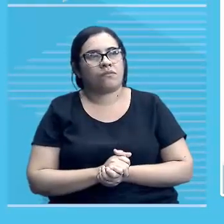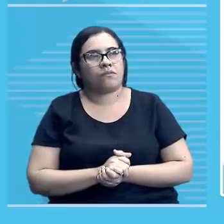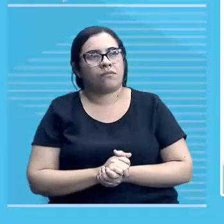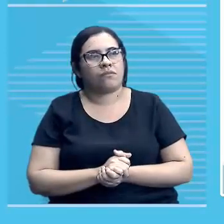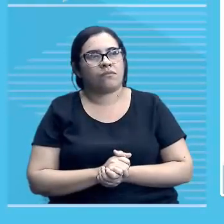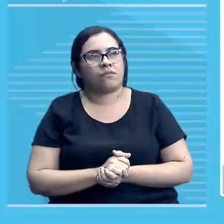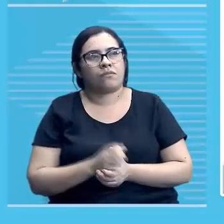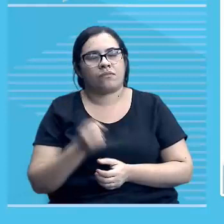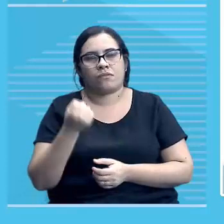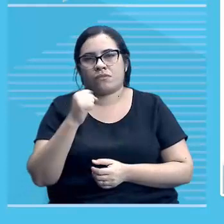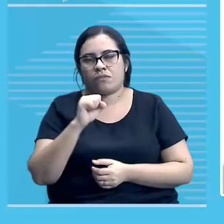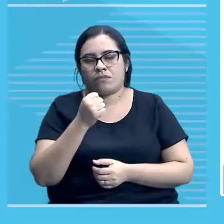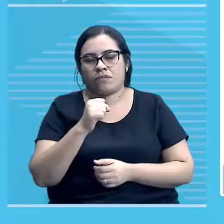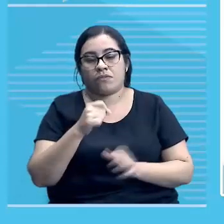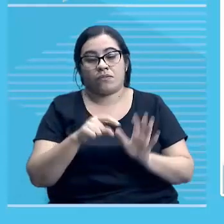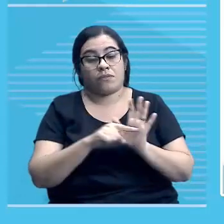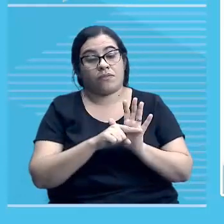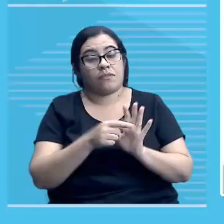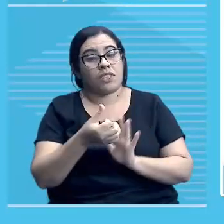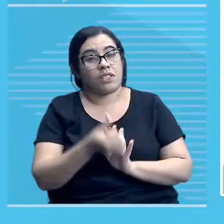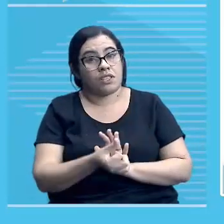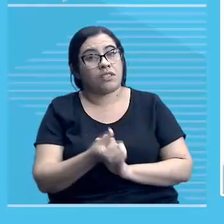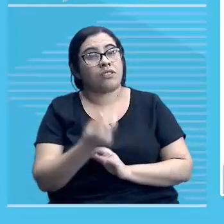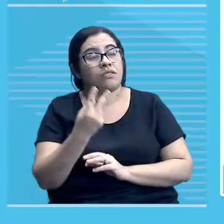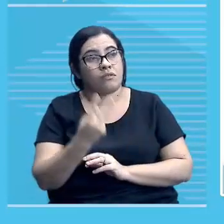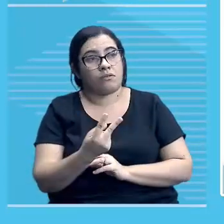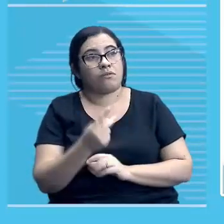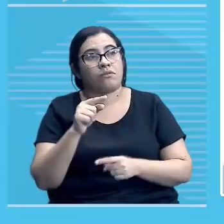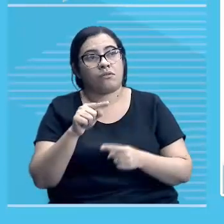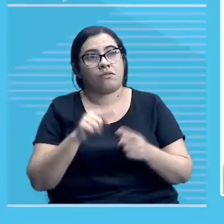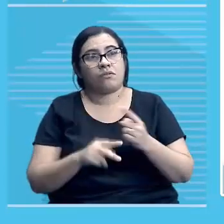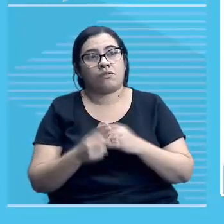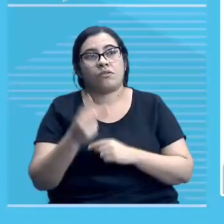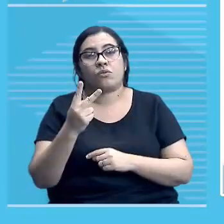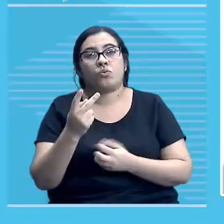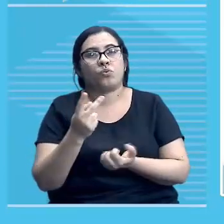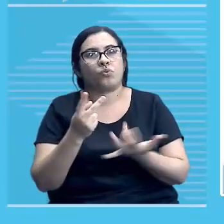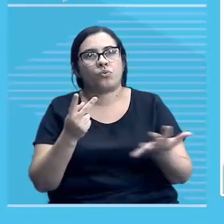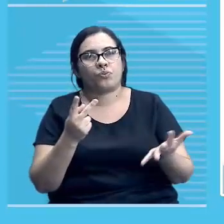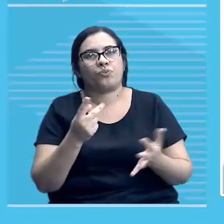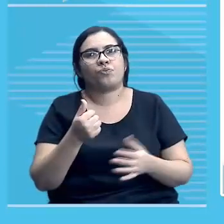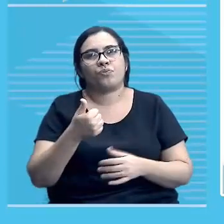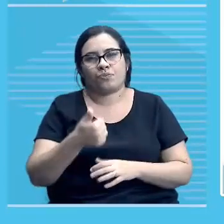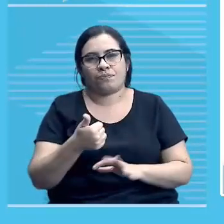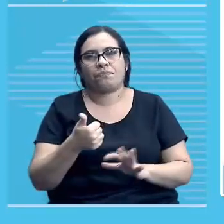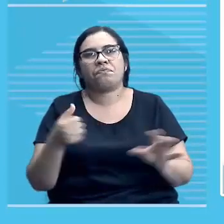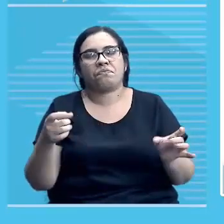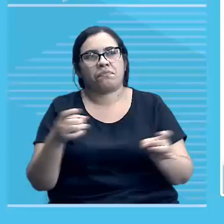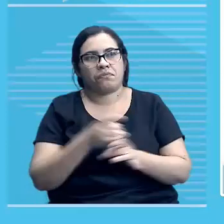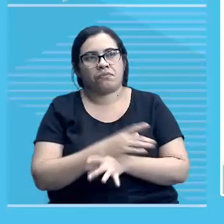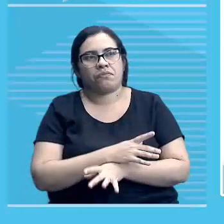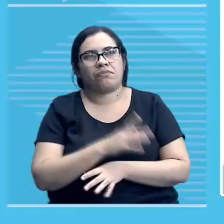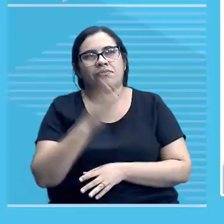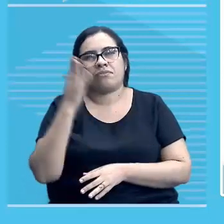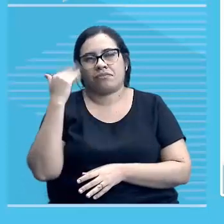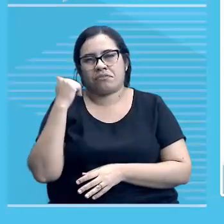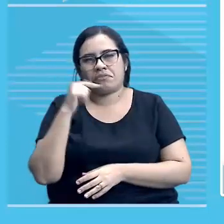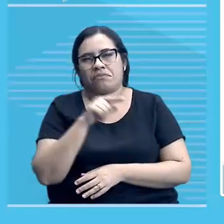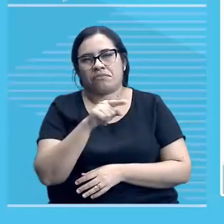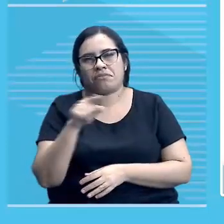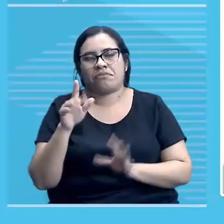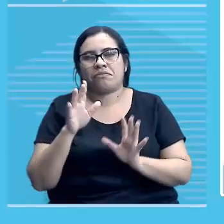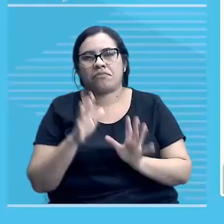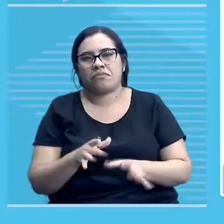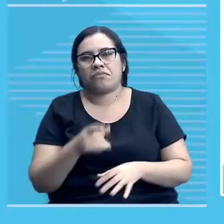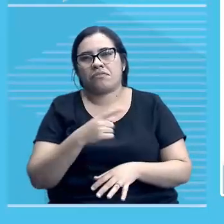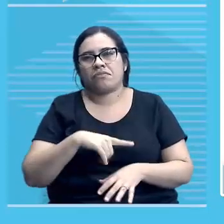fica 8 menos 6, 2. Dividido por 2 dá 1. E eu sei que vocês sabem, né? Dá